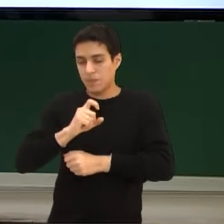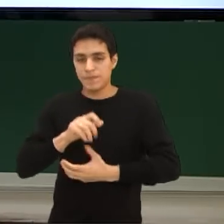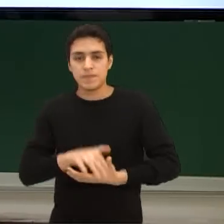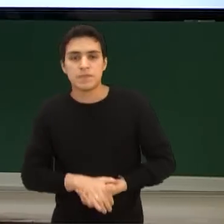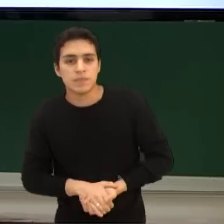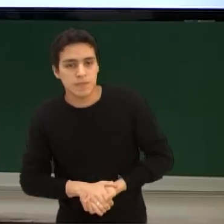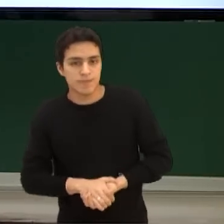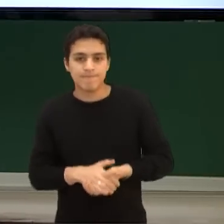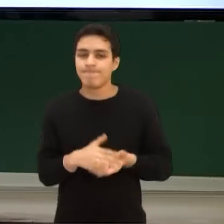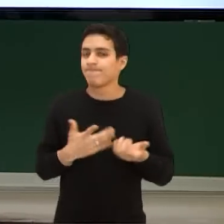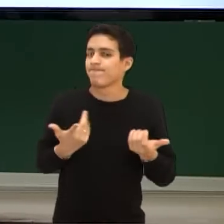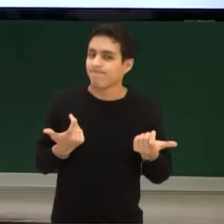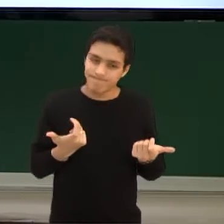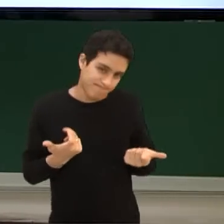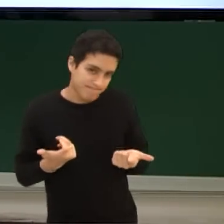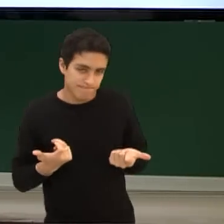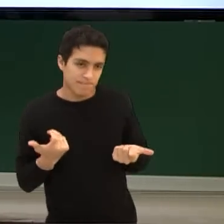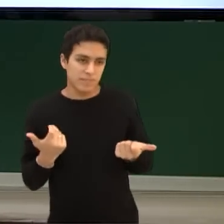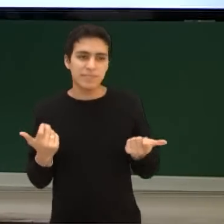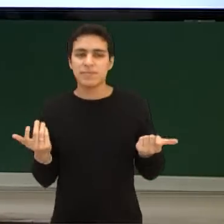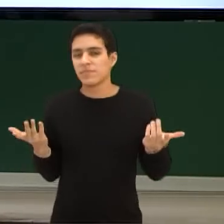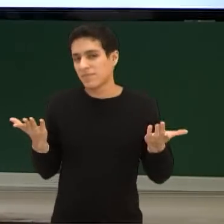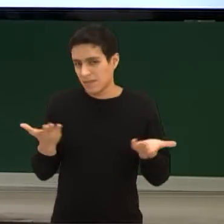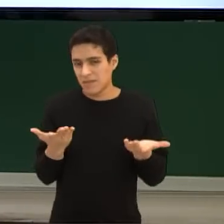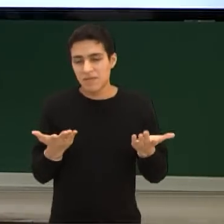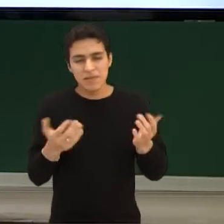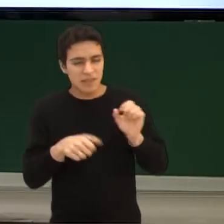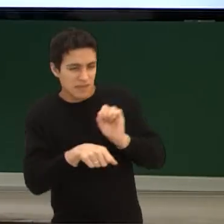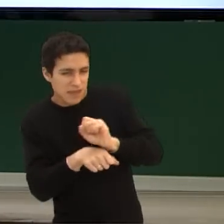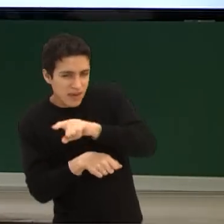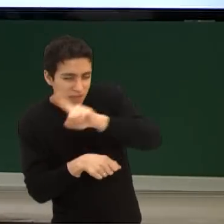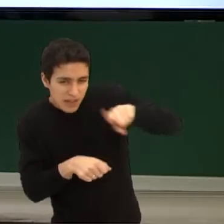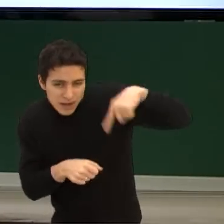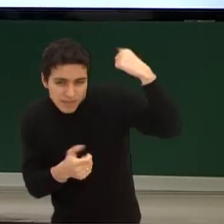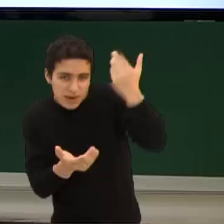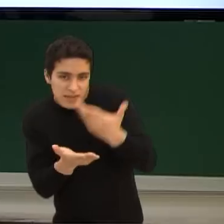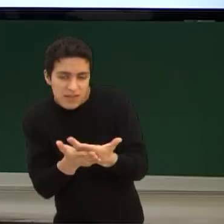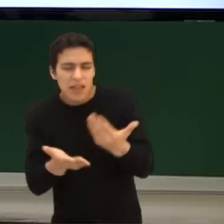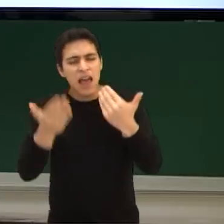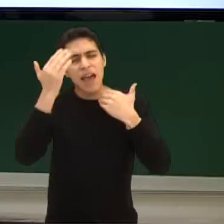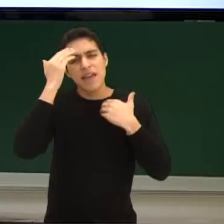menstruação. Beleza? Então, te espero aqui na próxima aula.